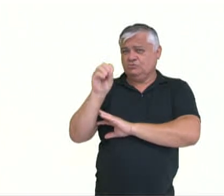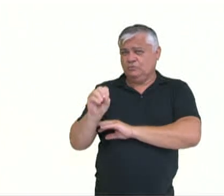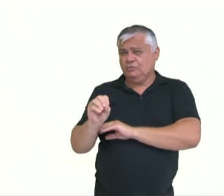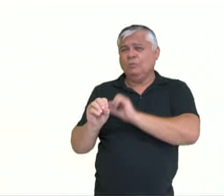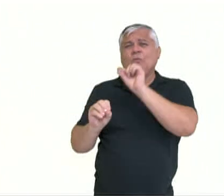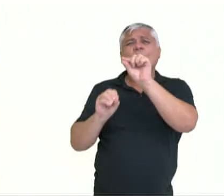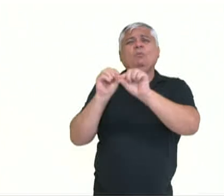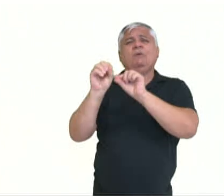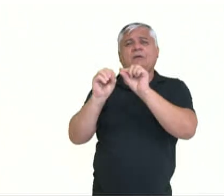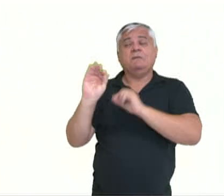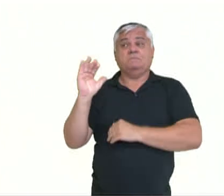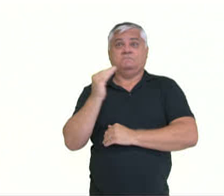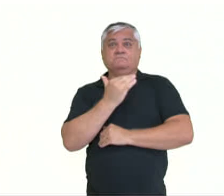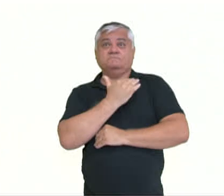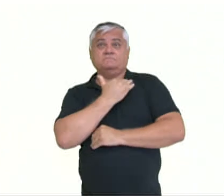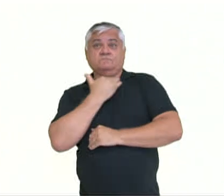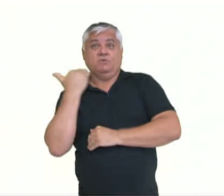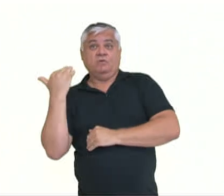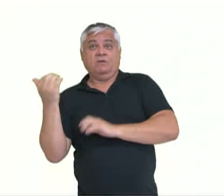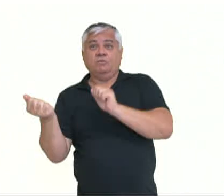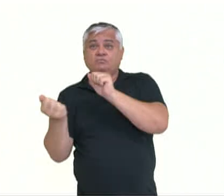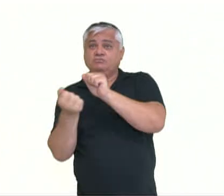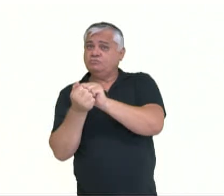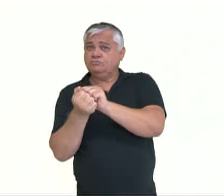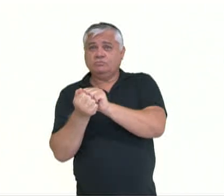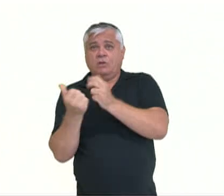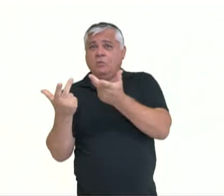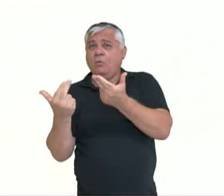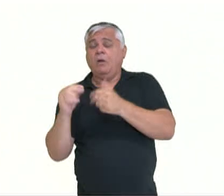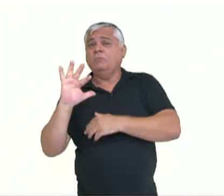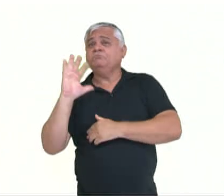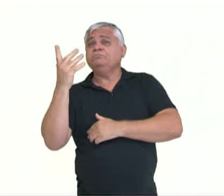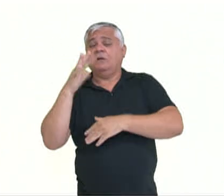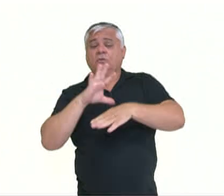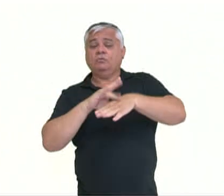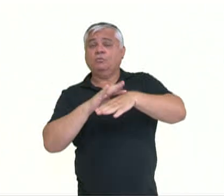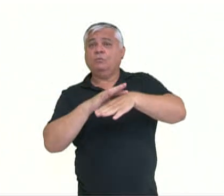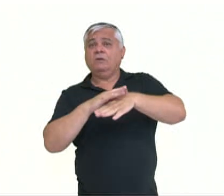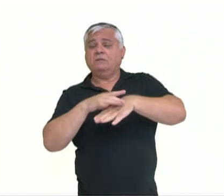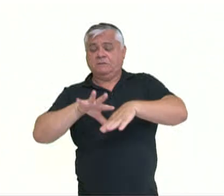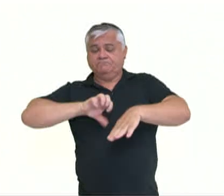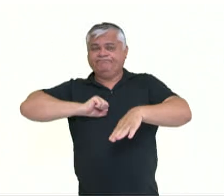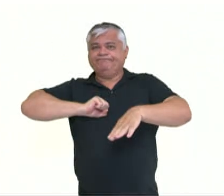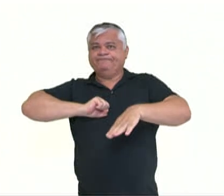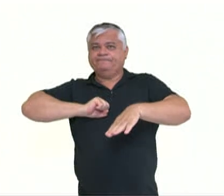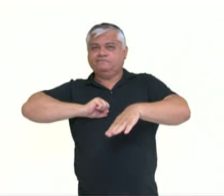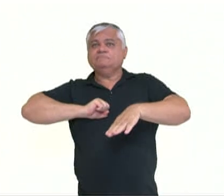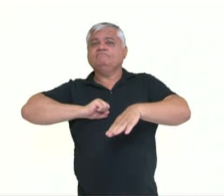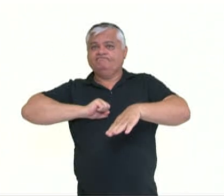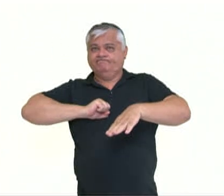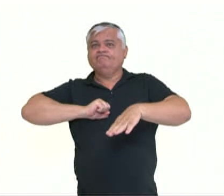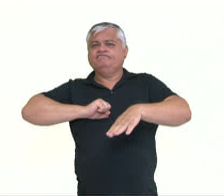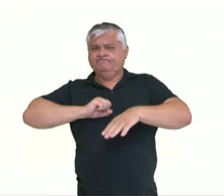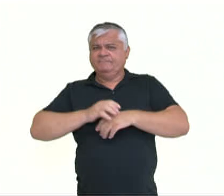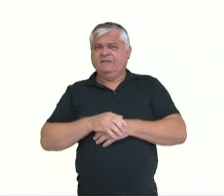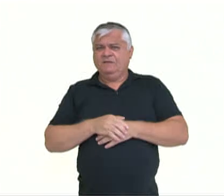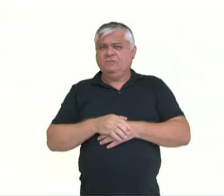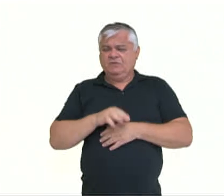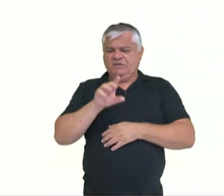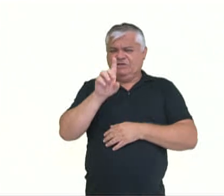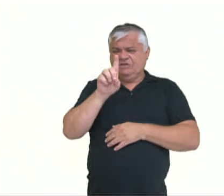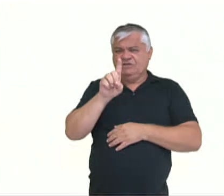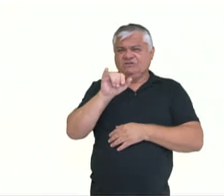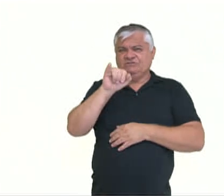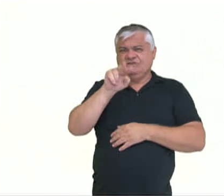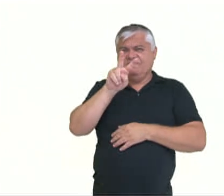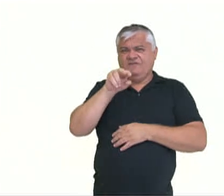que morreu comigo por causa da moléstia que apanhei. Divino emplasto, tu